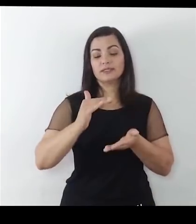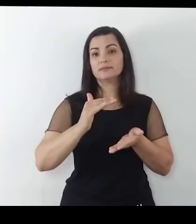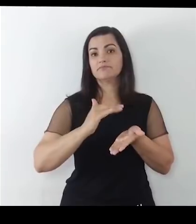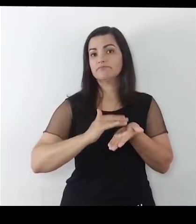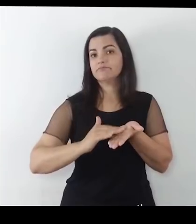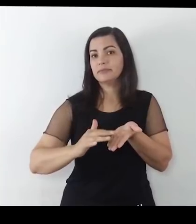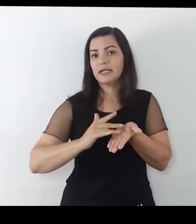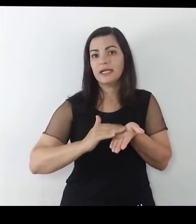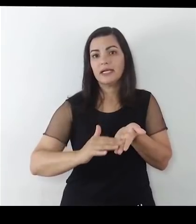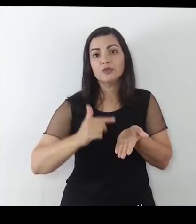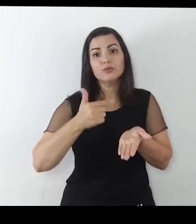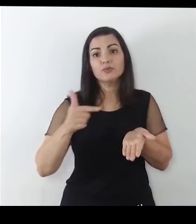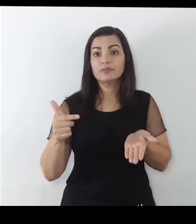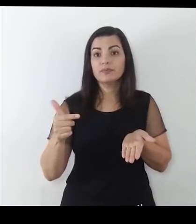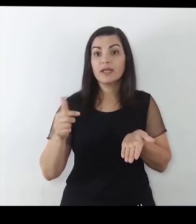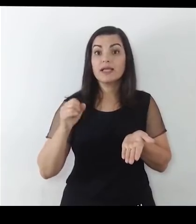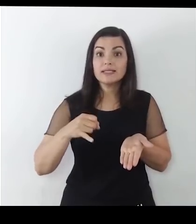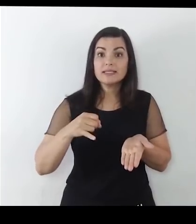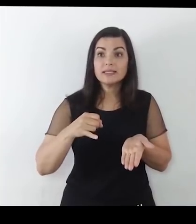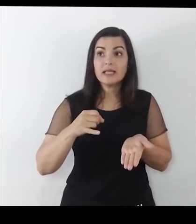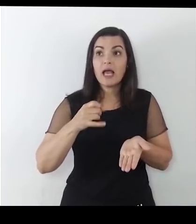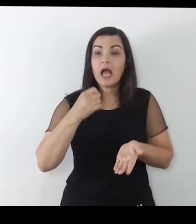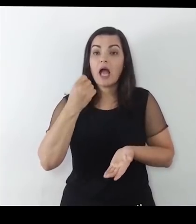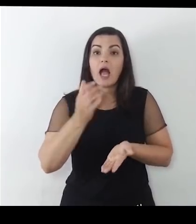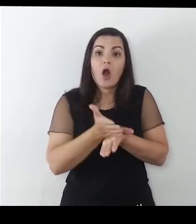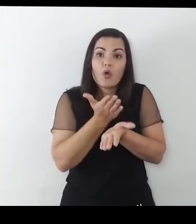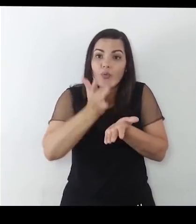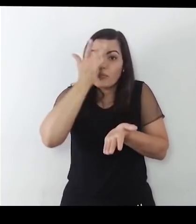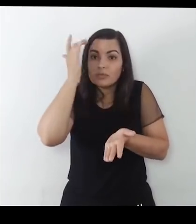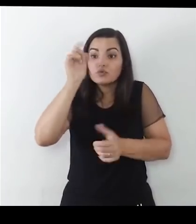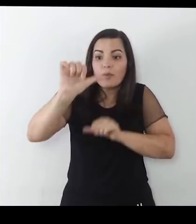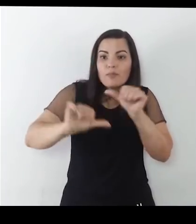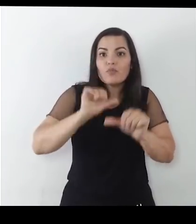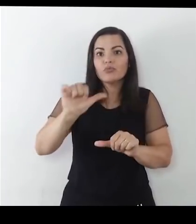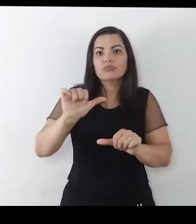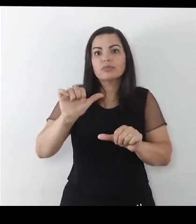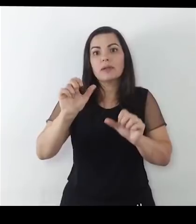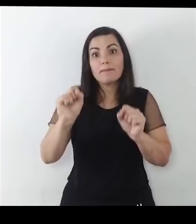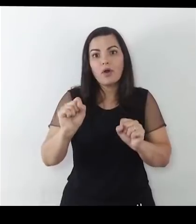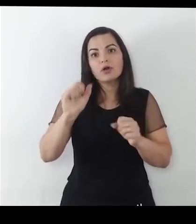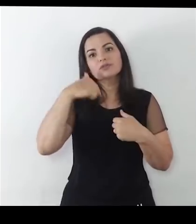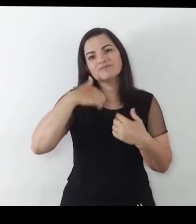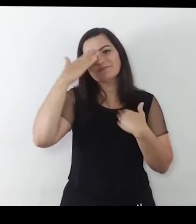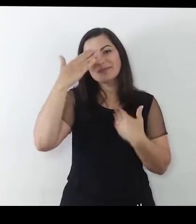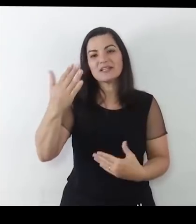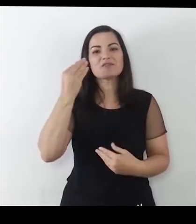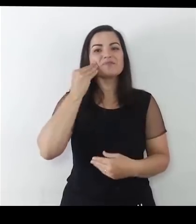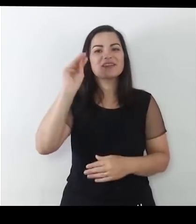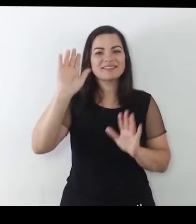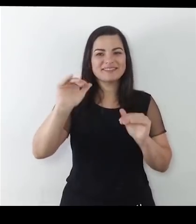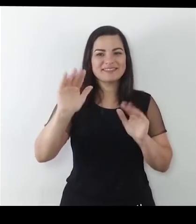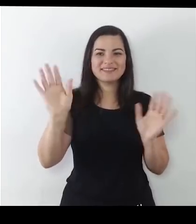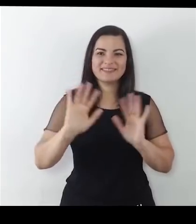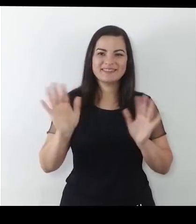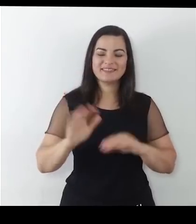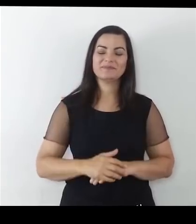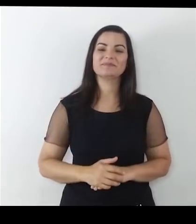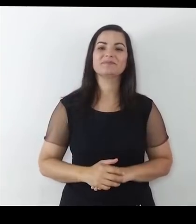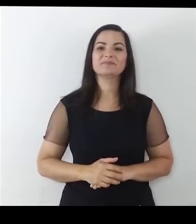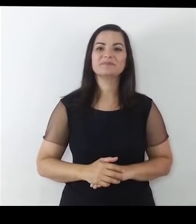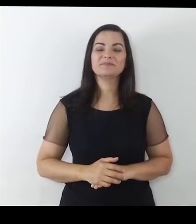Você consegue imaginar como que surgiu essa escrita? Não? Então eu vou te contar. Olha só que